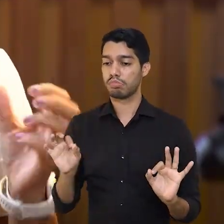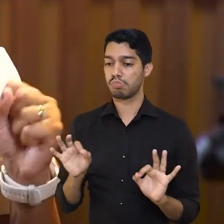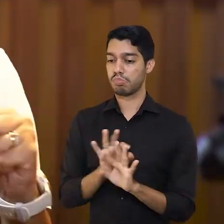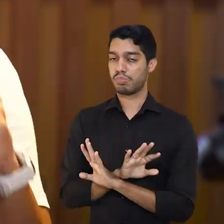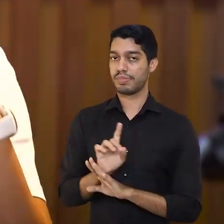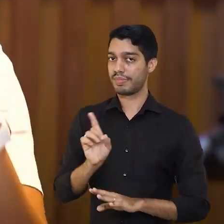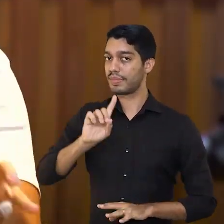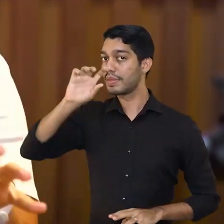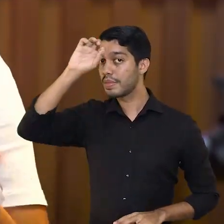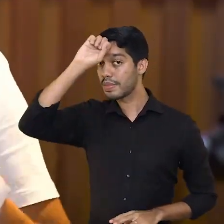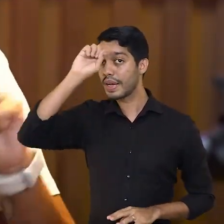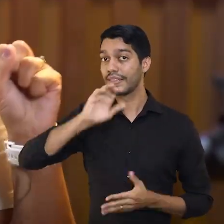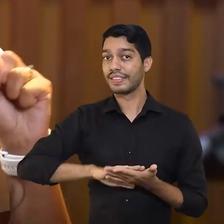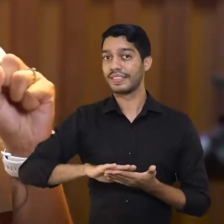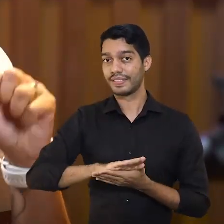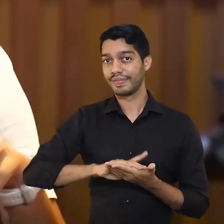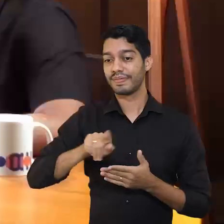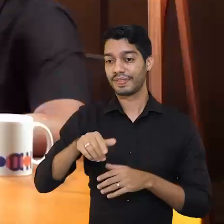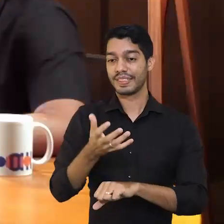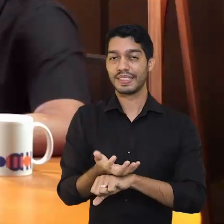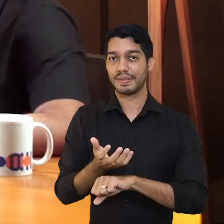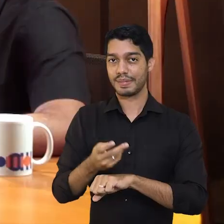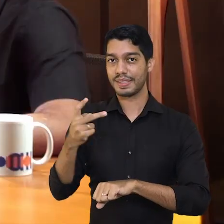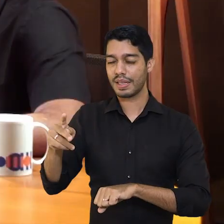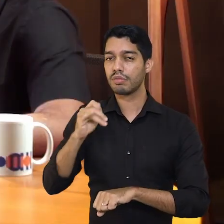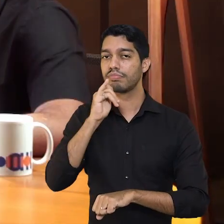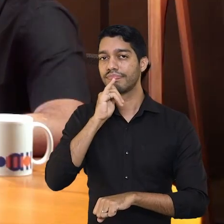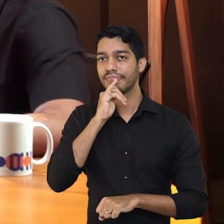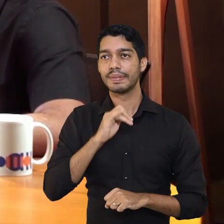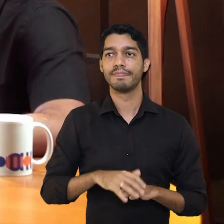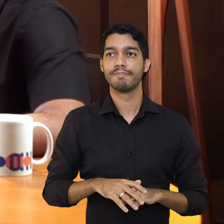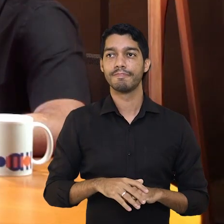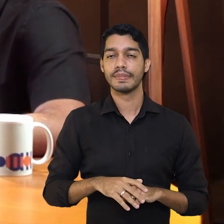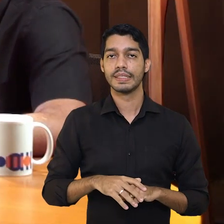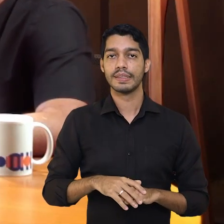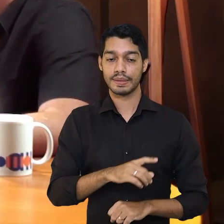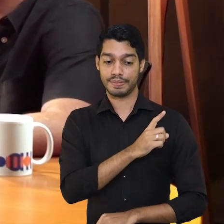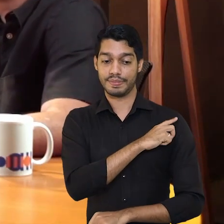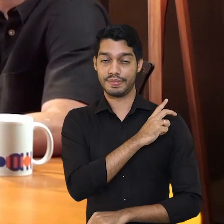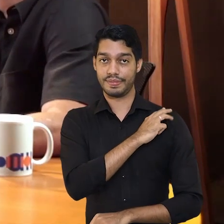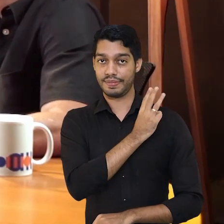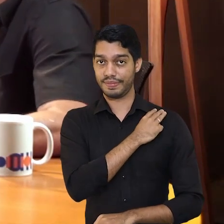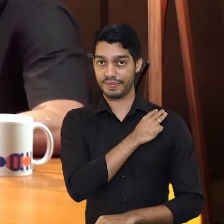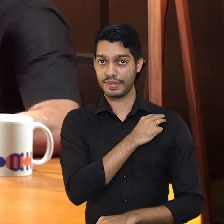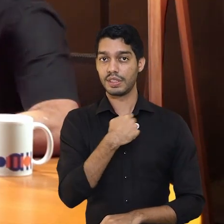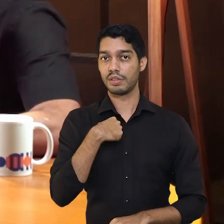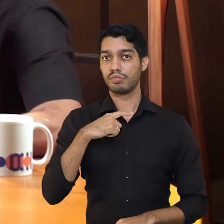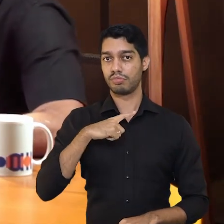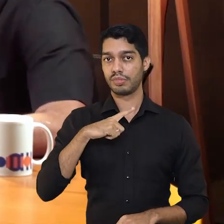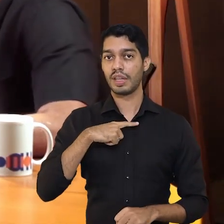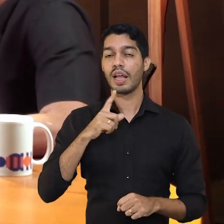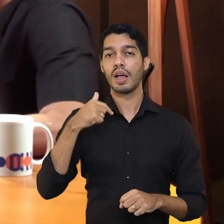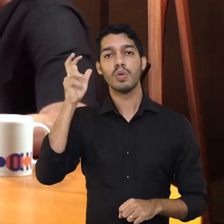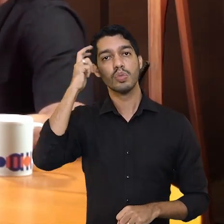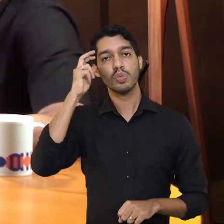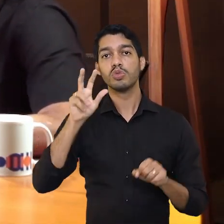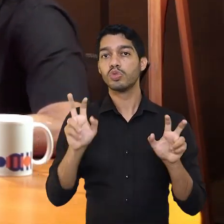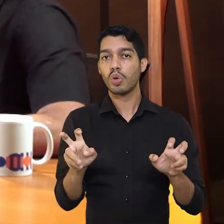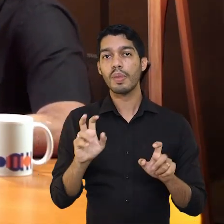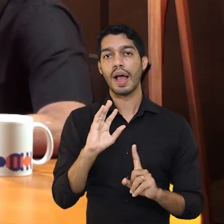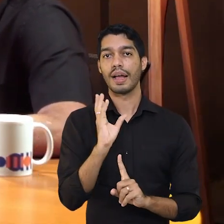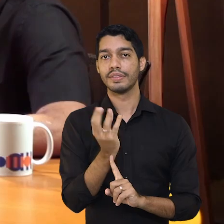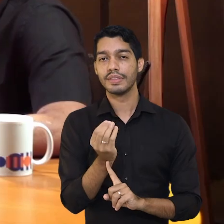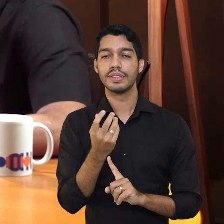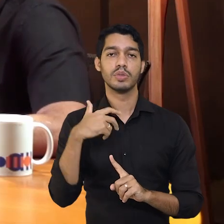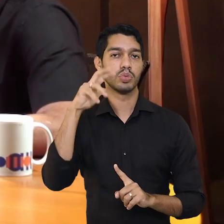precise aprender ali de alguma disciplina específica. Então, por exemplo, no ensino médio, eu tenho aulas que giram em torno do tema cultura e arte no